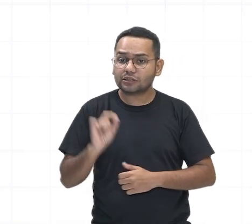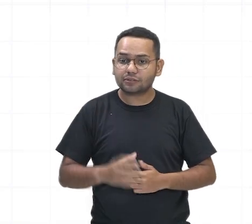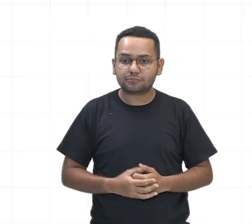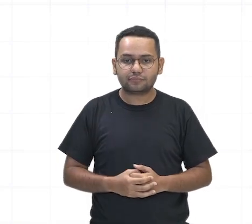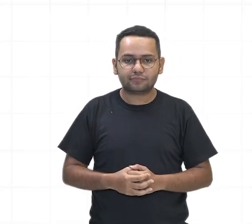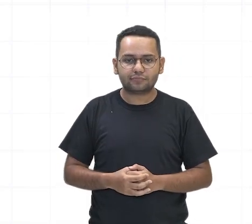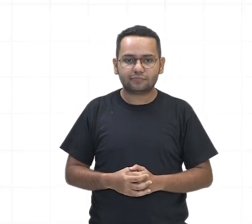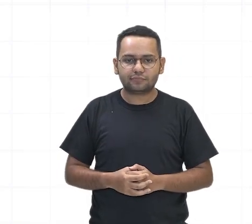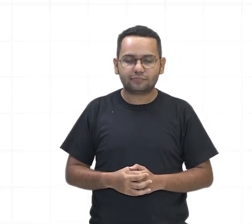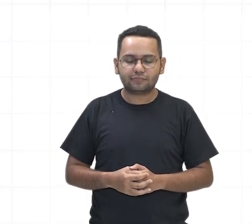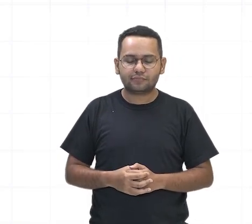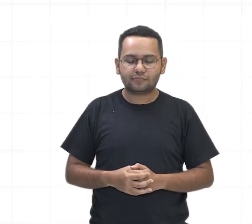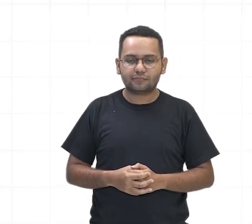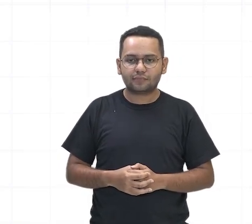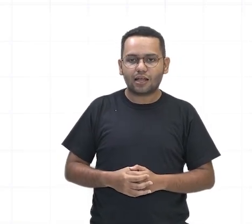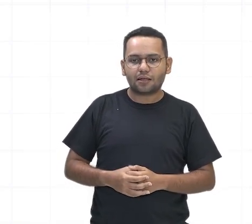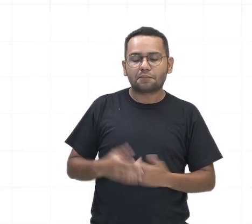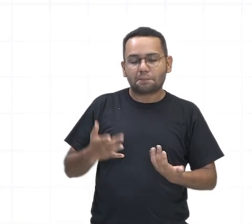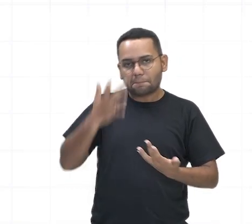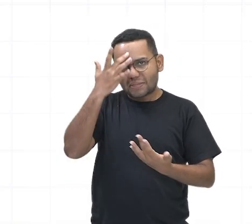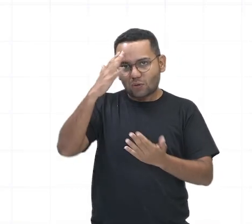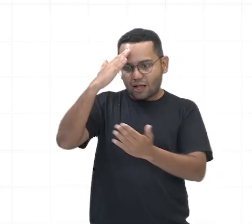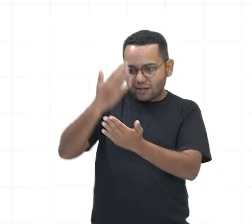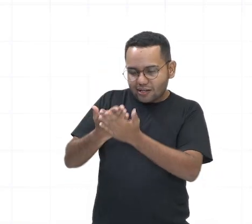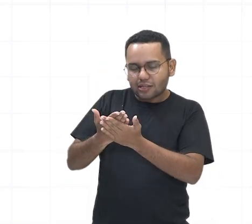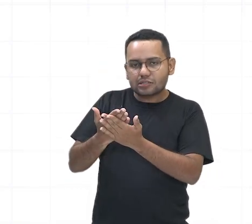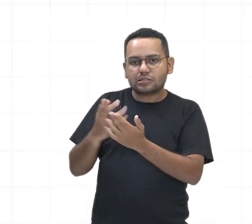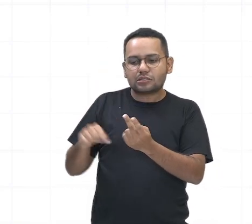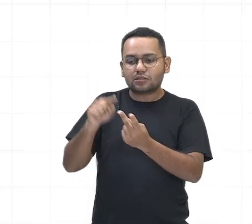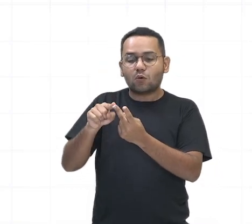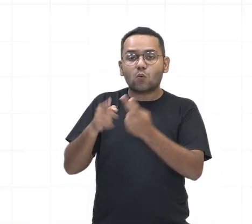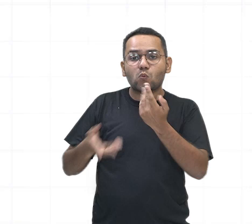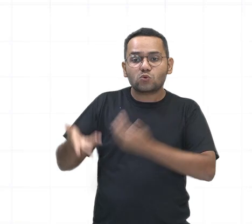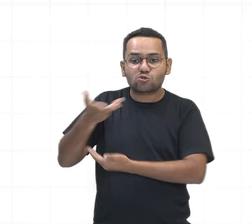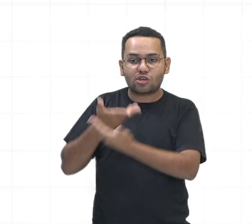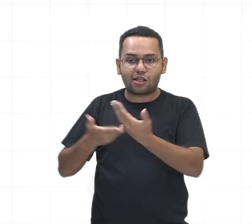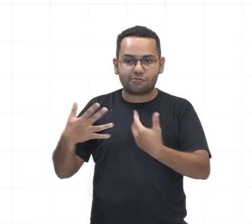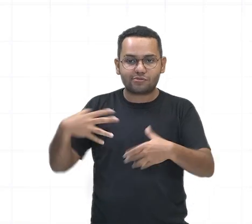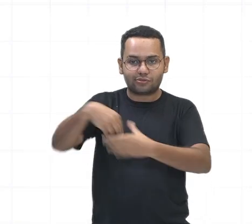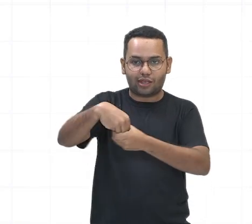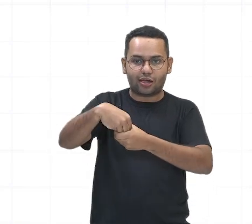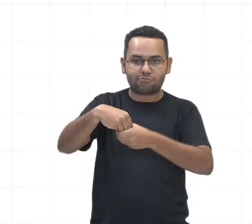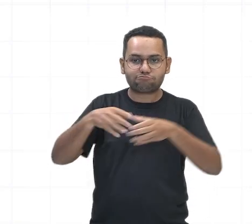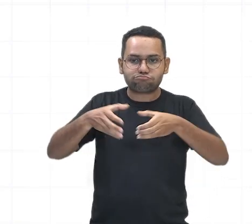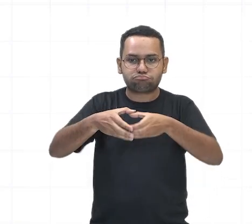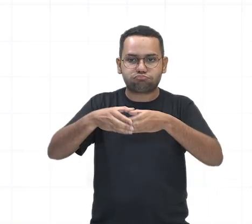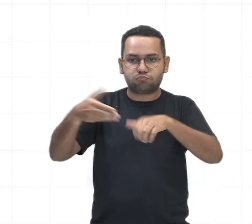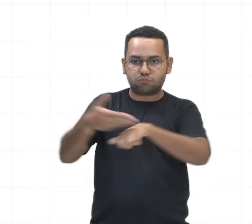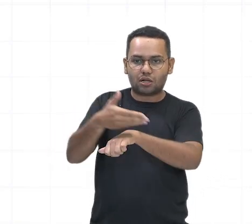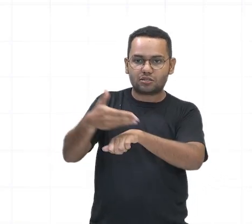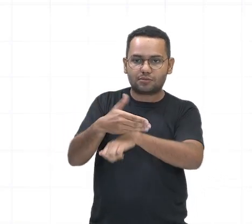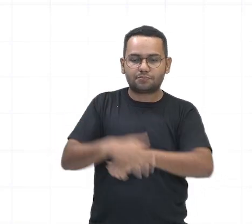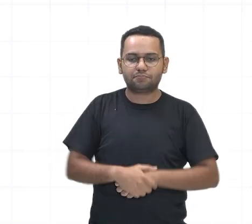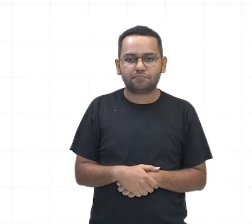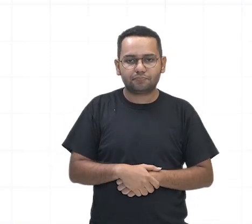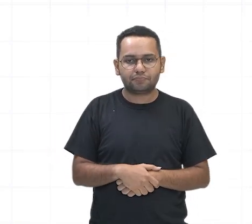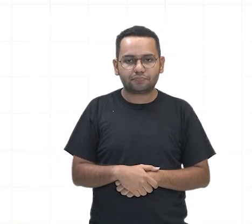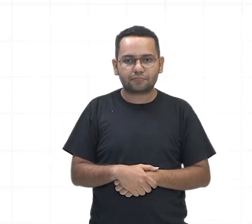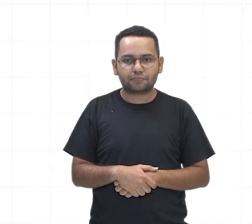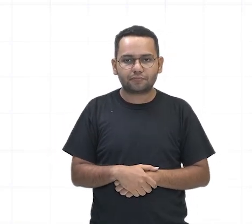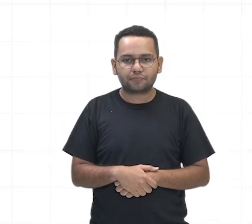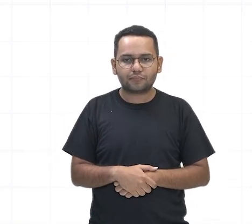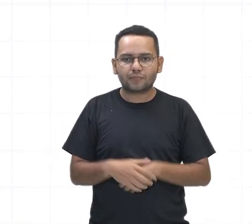do diálogo que essa pessoa tem dentro da própria comunidade, mas também tem que promover a dimensão do cuidado